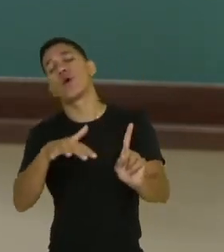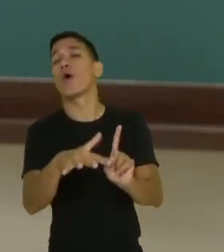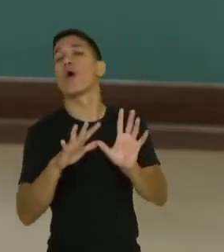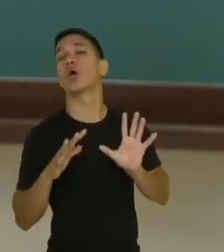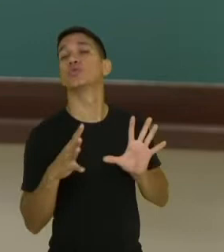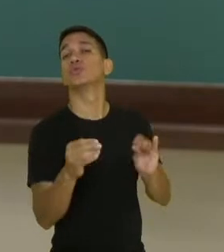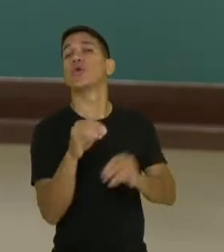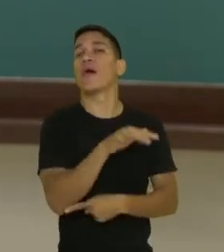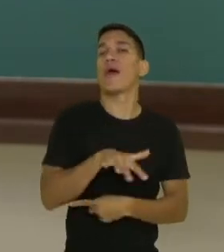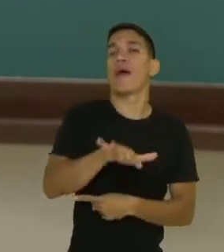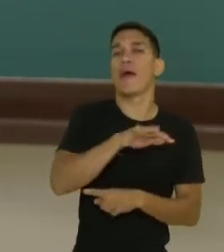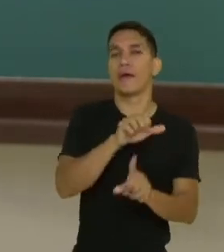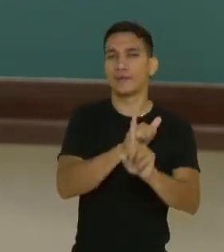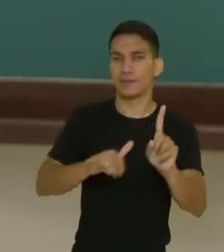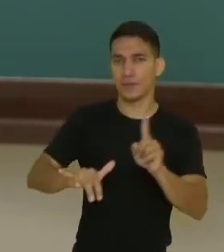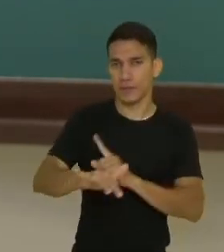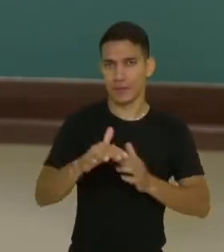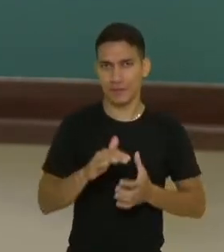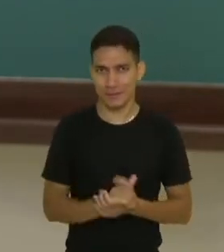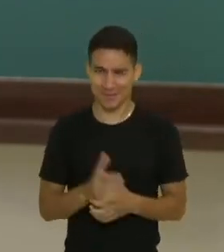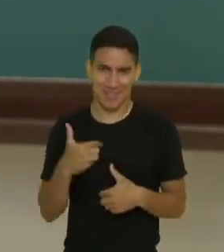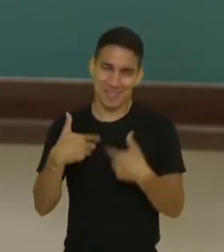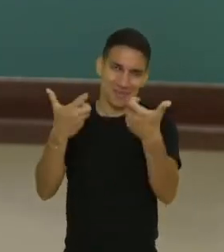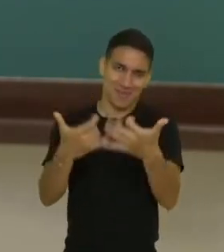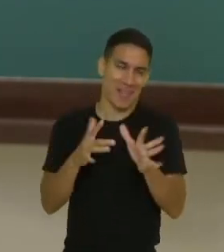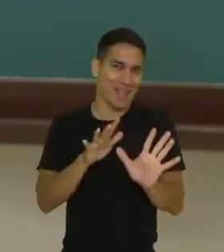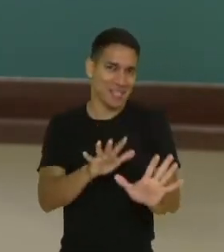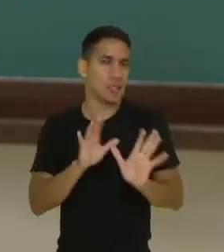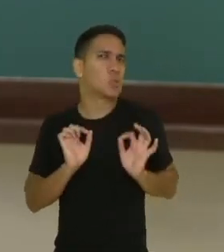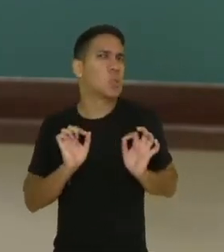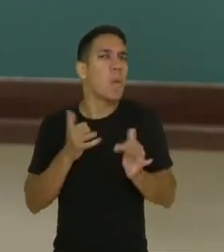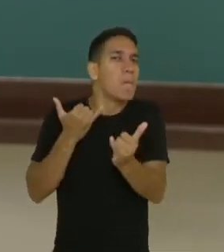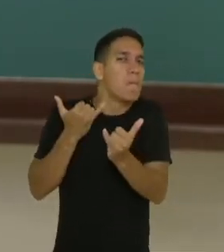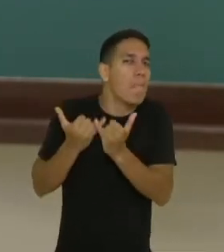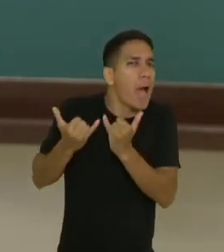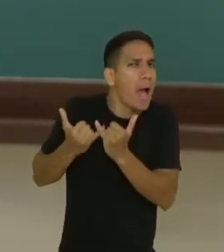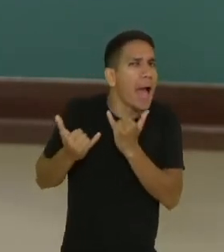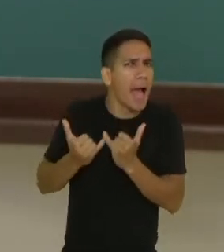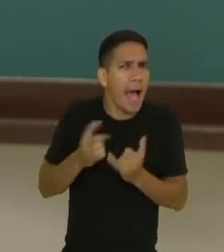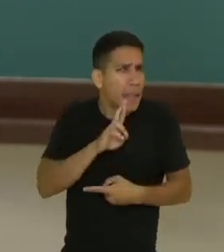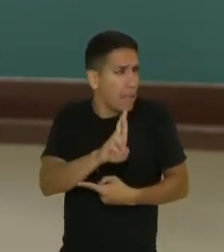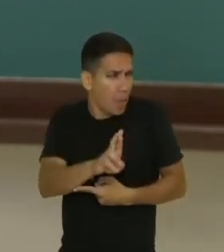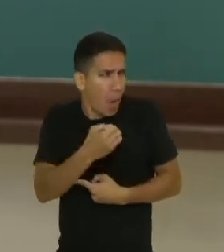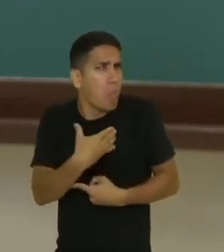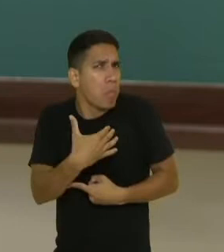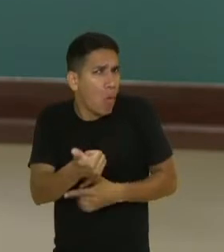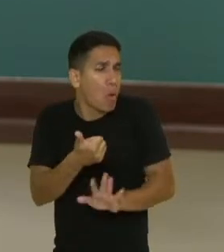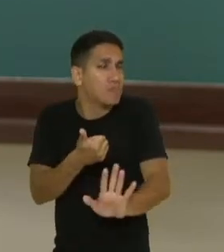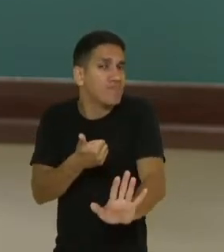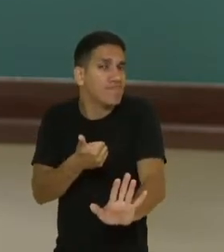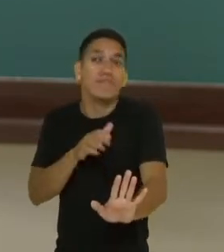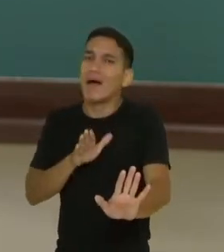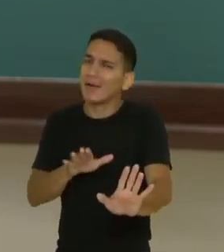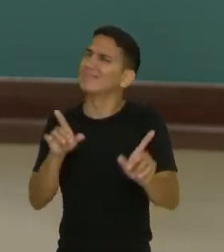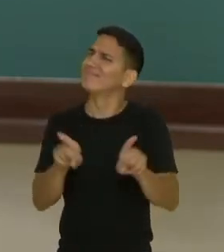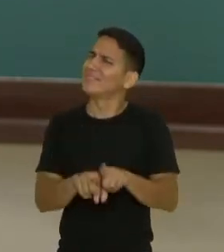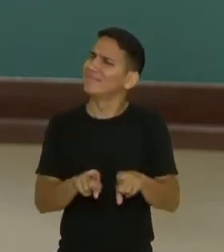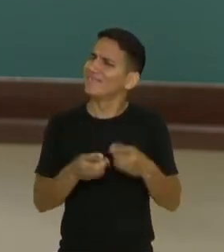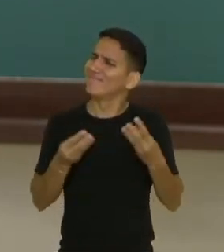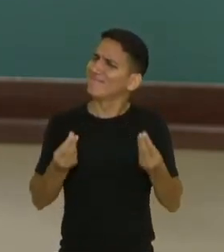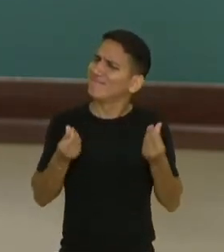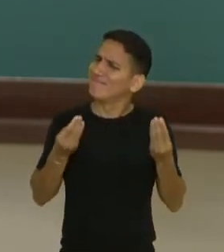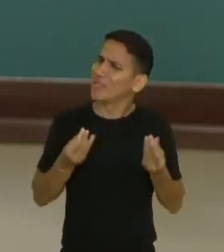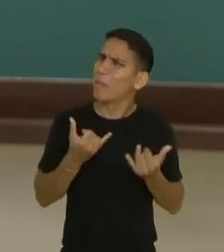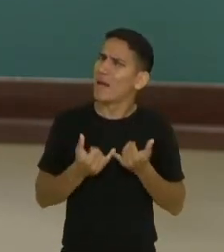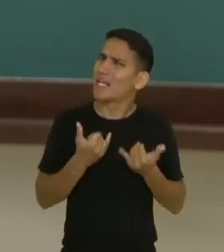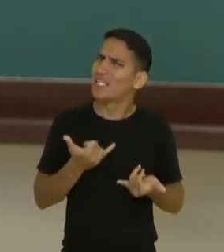todos os campos da sociedade. Eu falo assim para eles, né? Parece uma resposta boa, mas também parece uma resposta ruim, porque